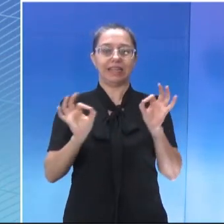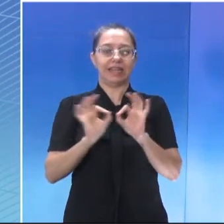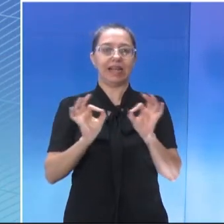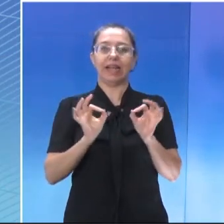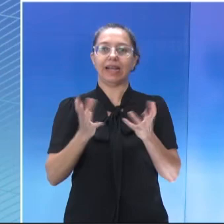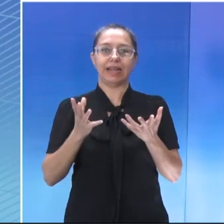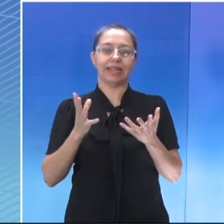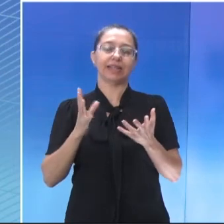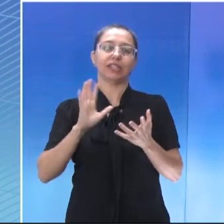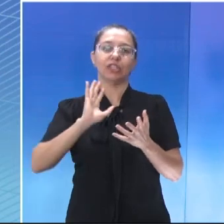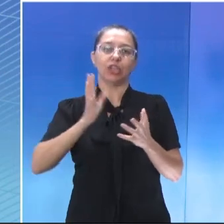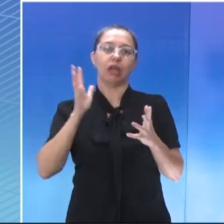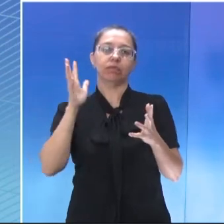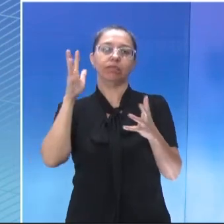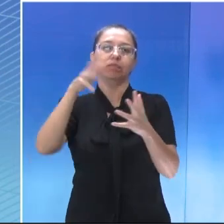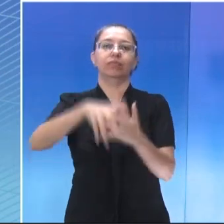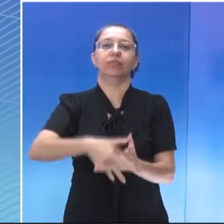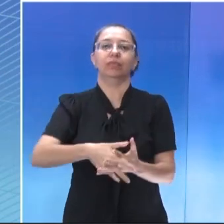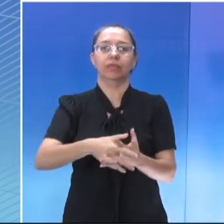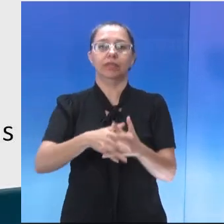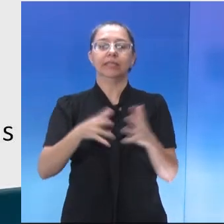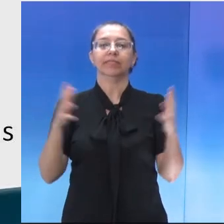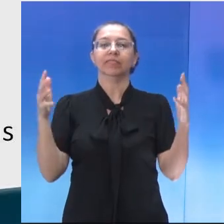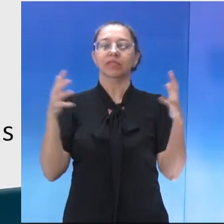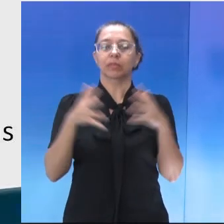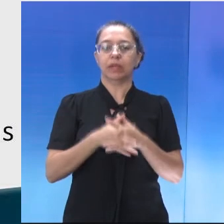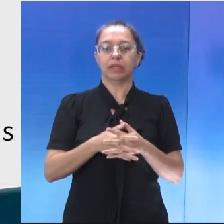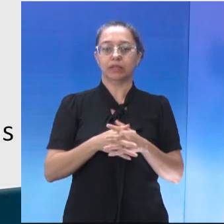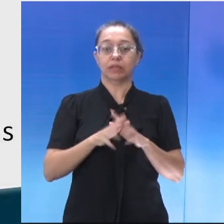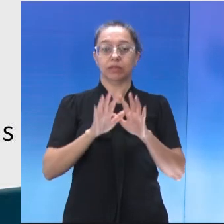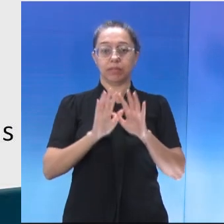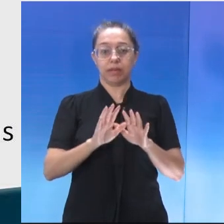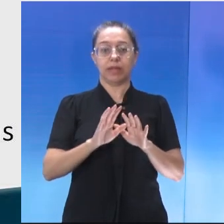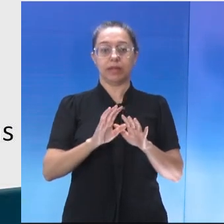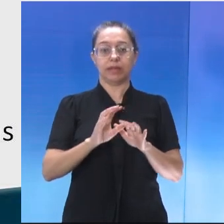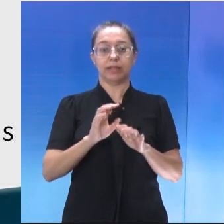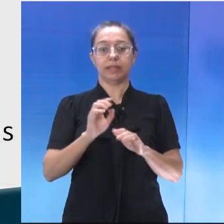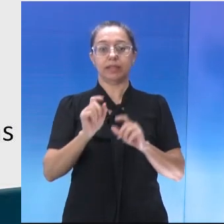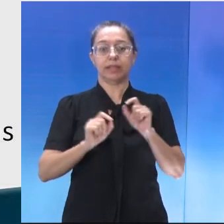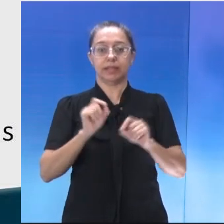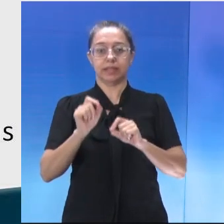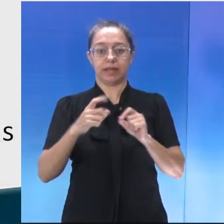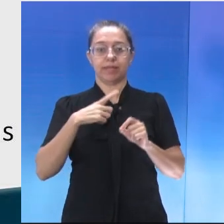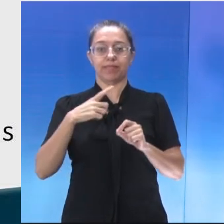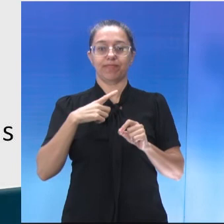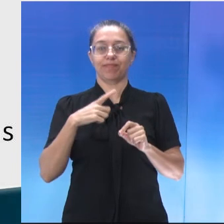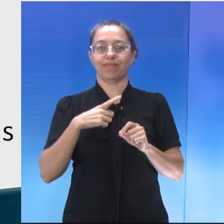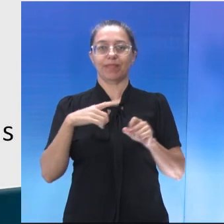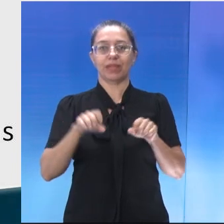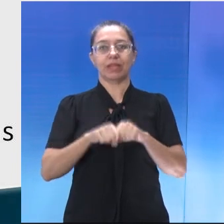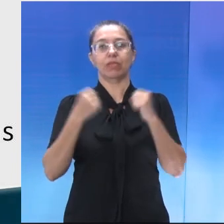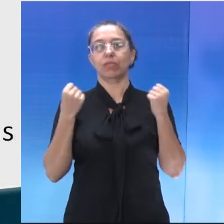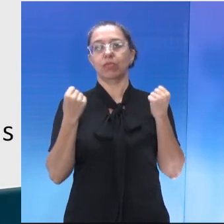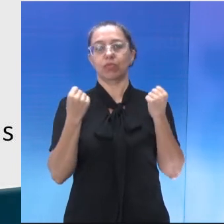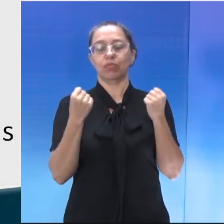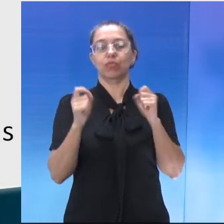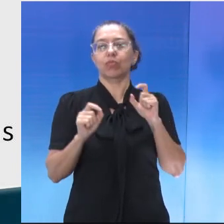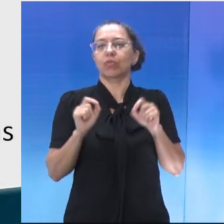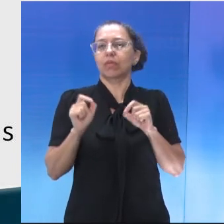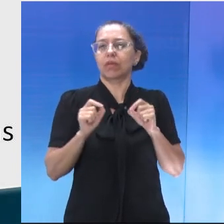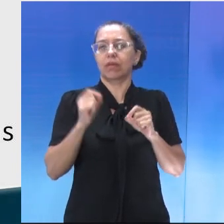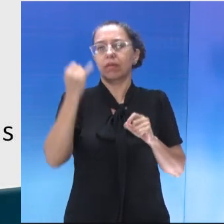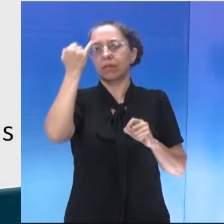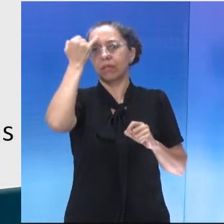isso, né, que os estudos têm comprovado do século passado, século XX. Por romper com a ideia de, então o novo olhar rompe com a ideia